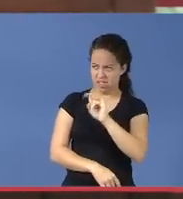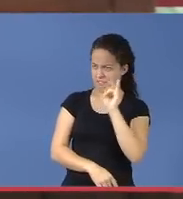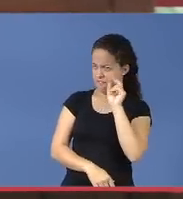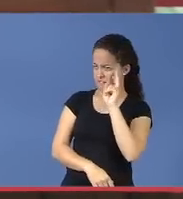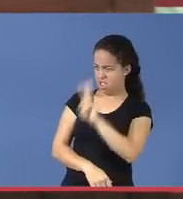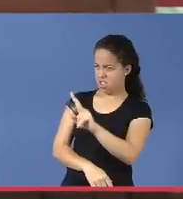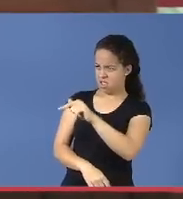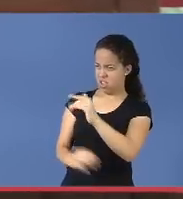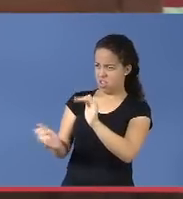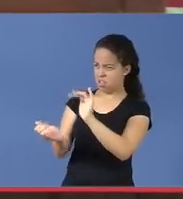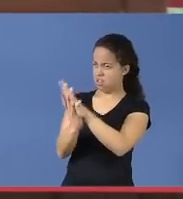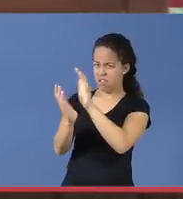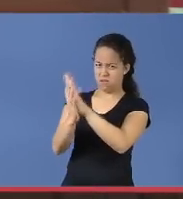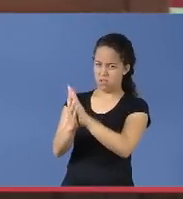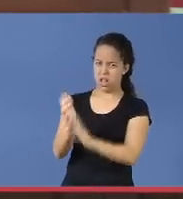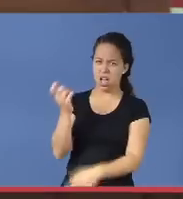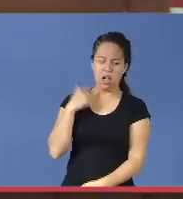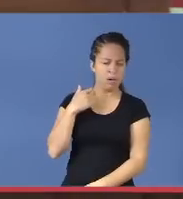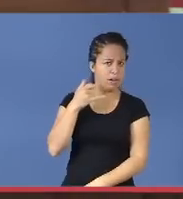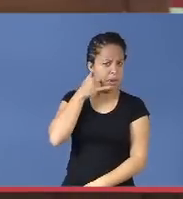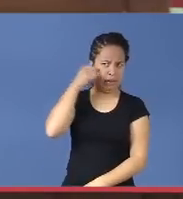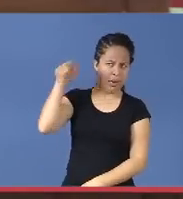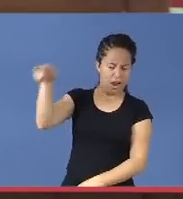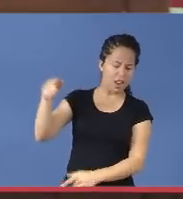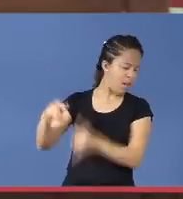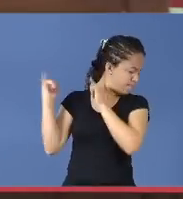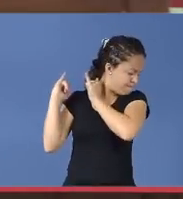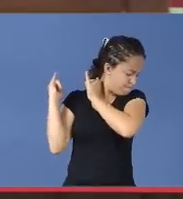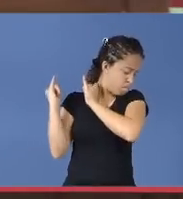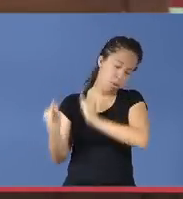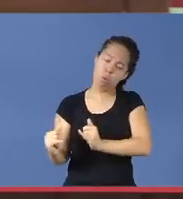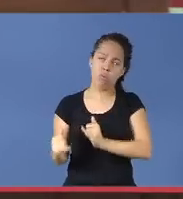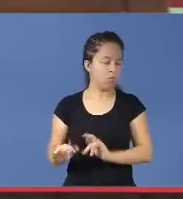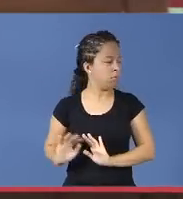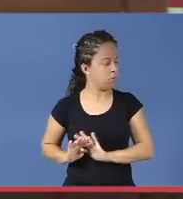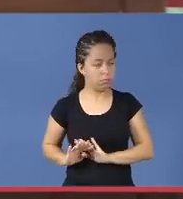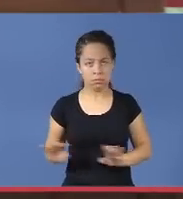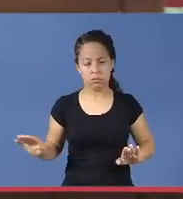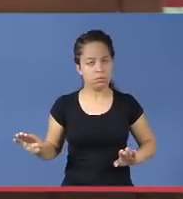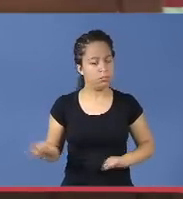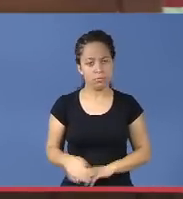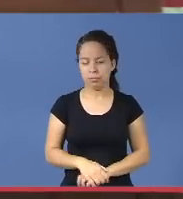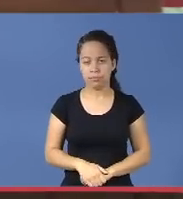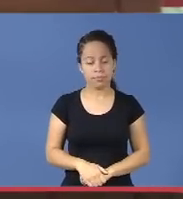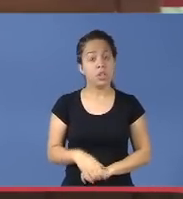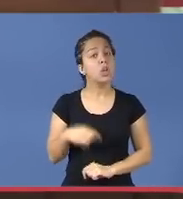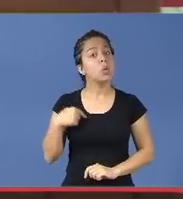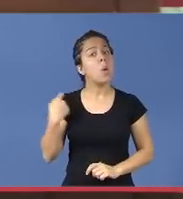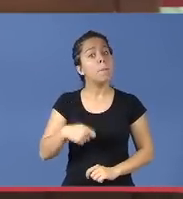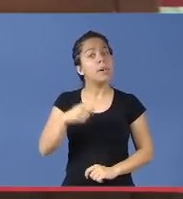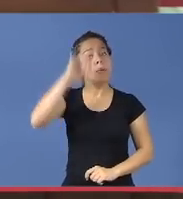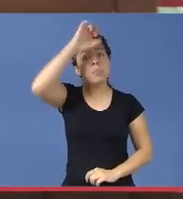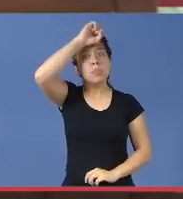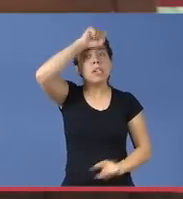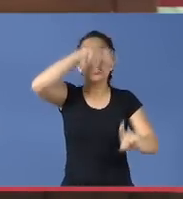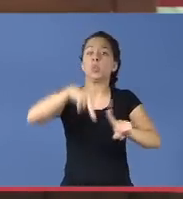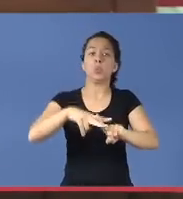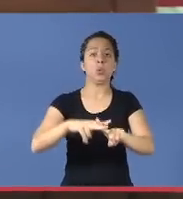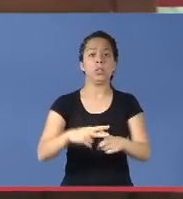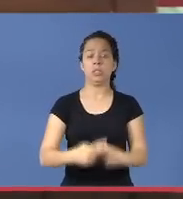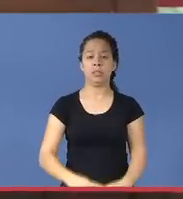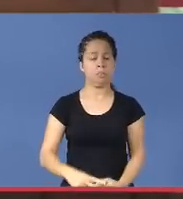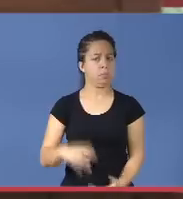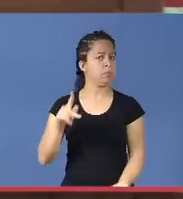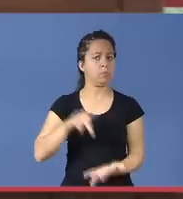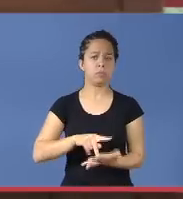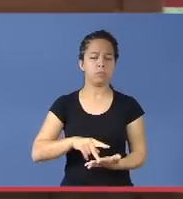não podemos continuar assim. Nós estamos aqui hoje aprendendo, e nós vamos consertar o que tiver de errado,